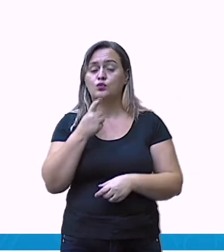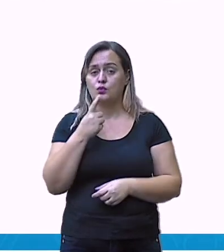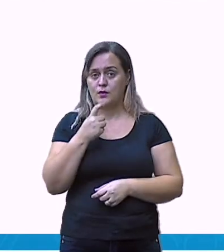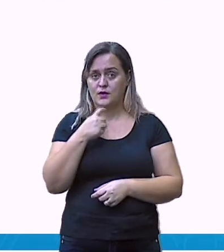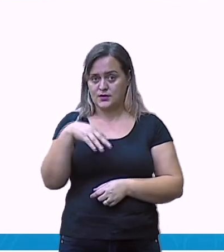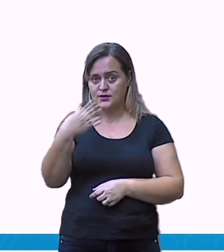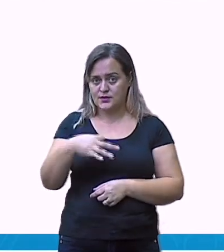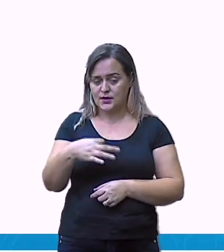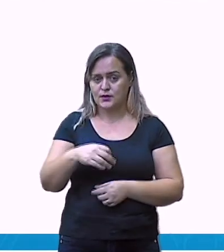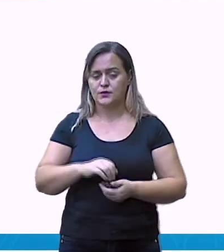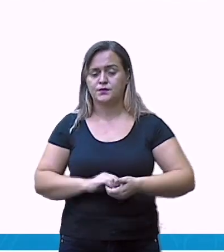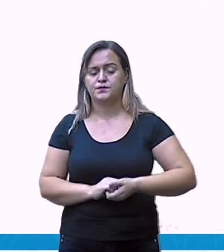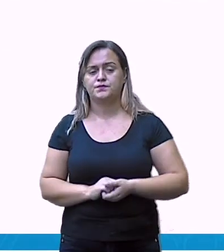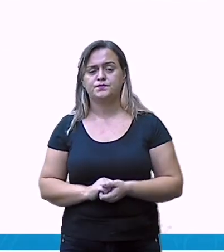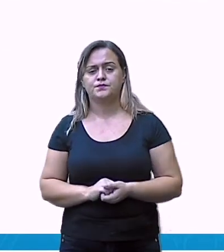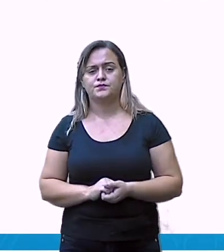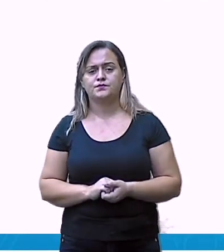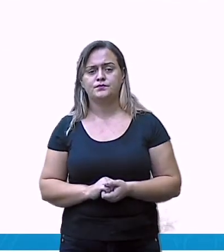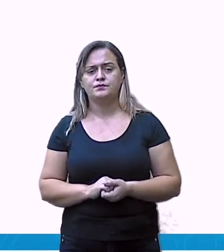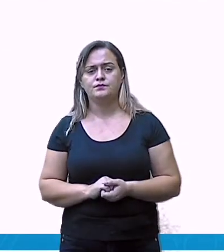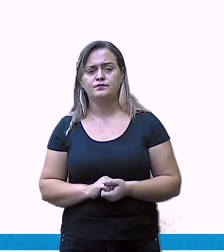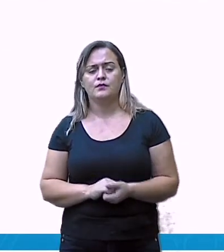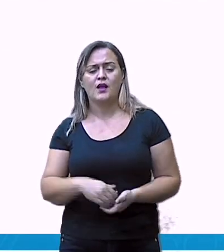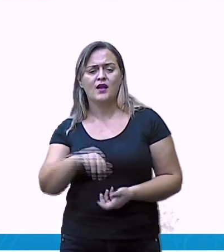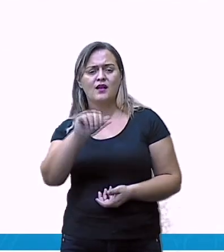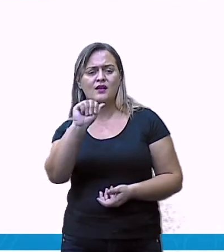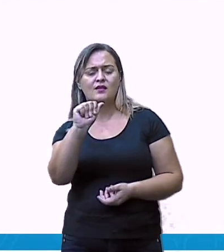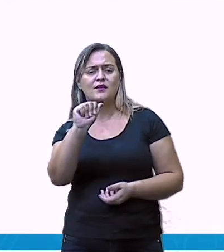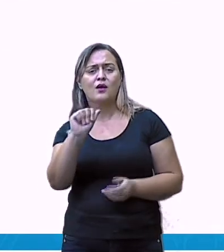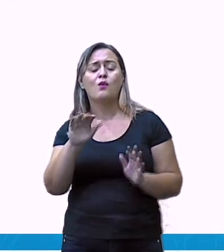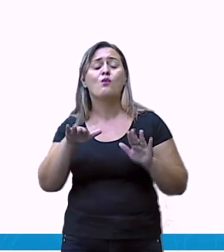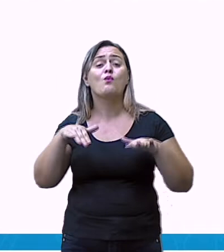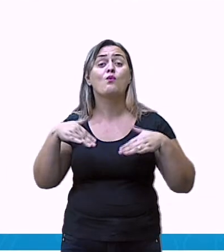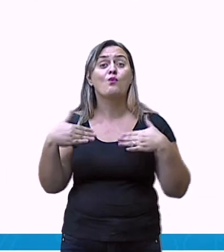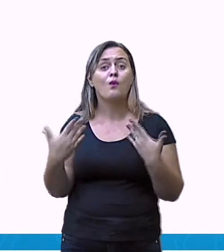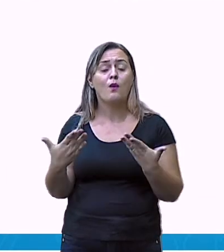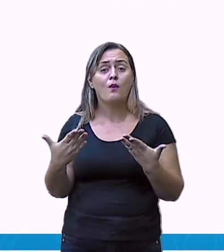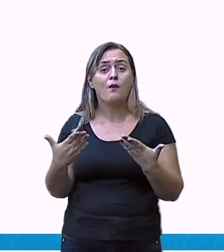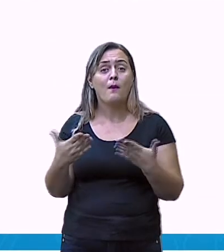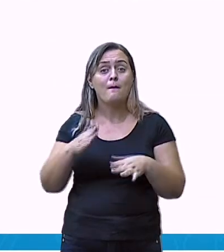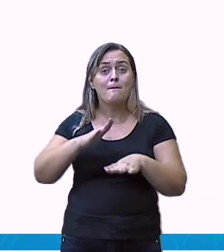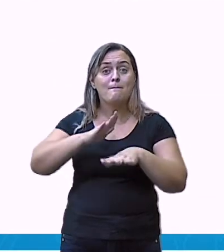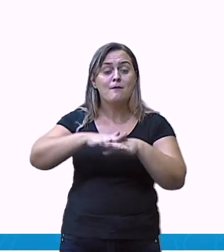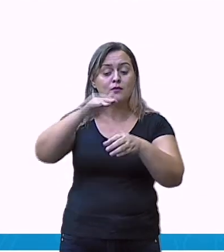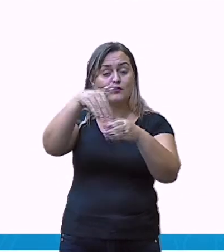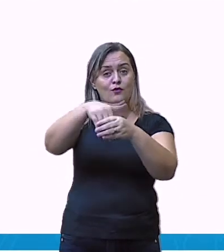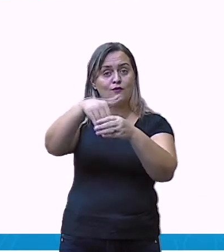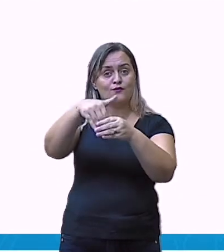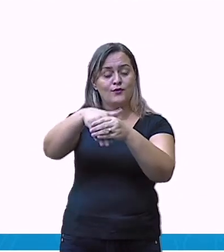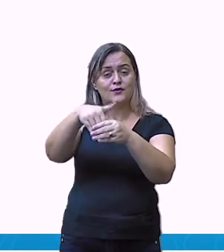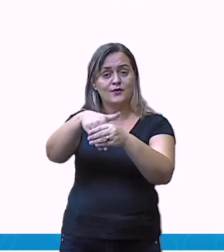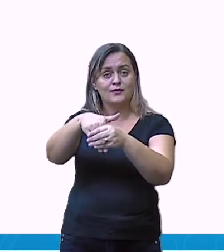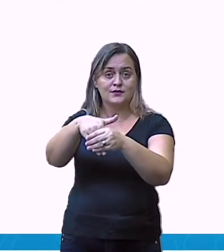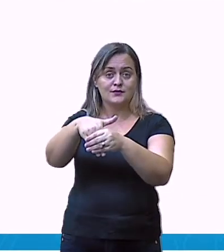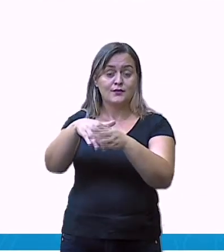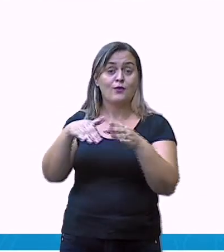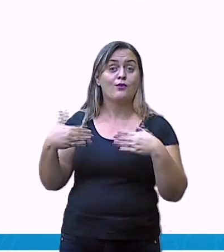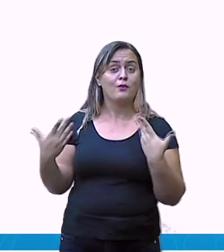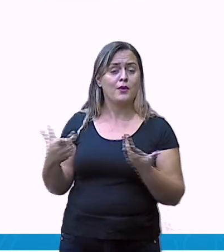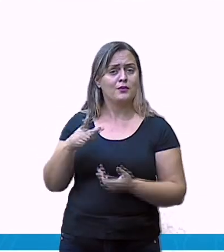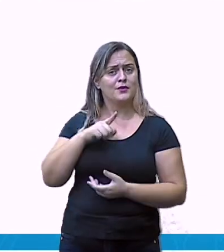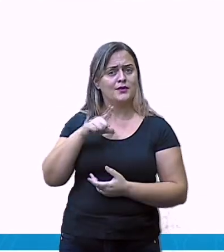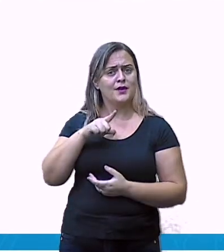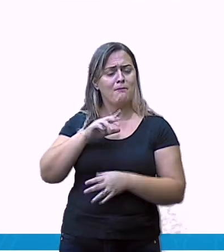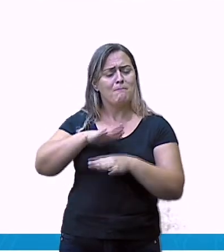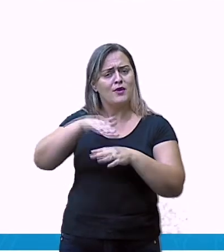Letra A. Qual foi o legume mais votado? Quantos votos recebeu? Então, aquele que tem o